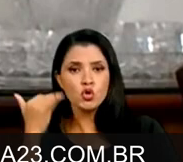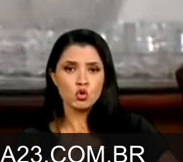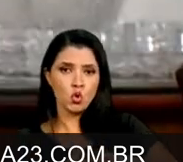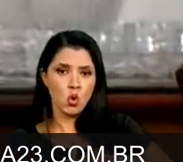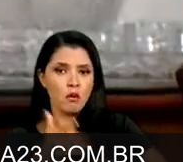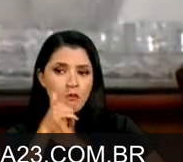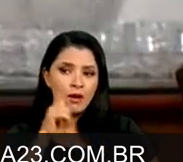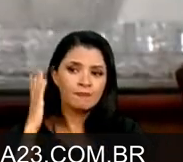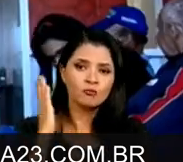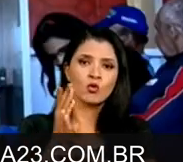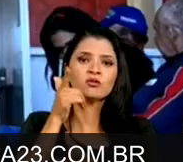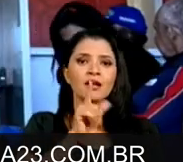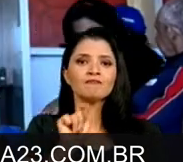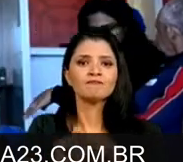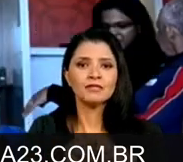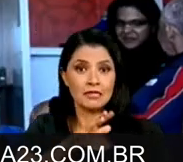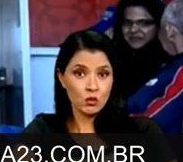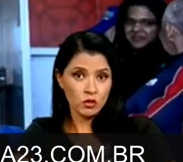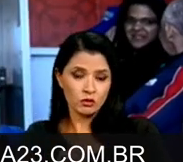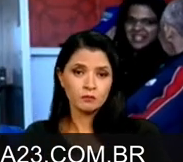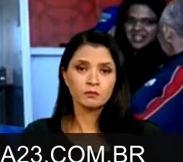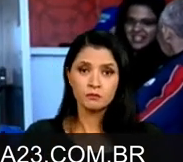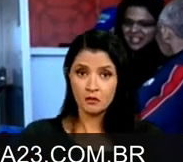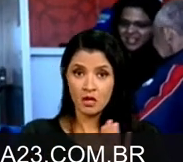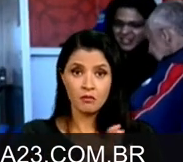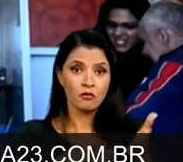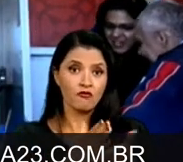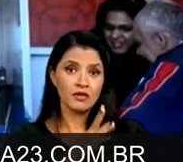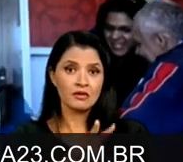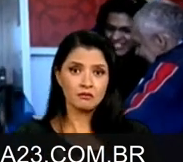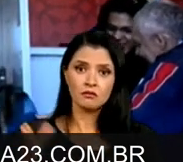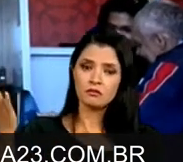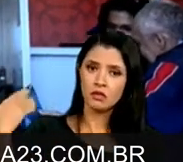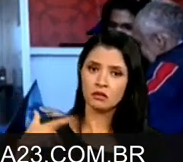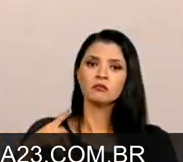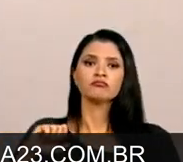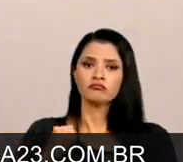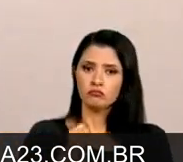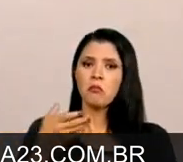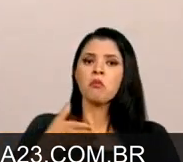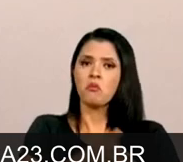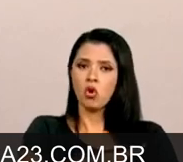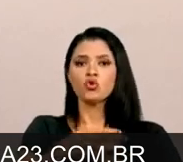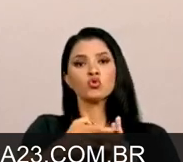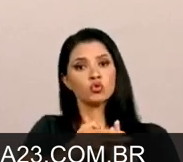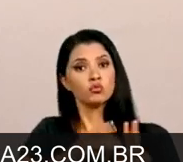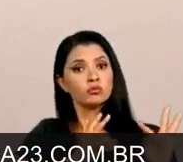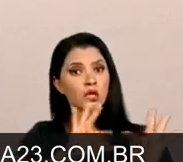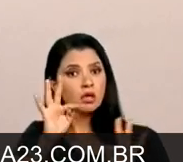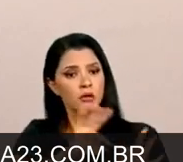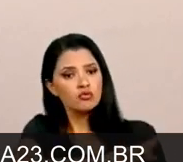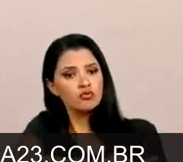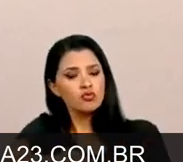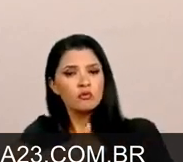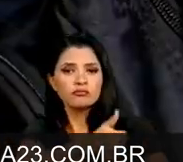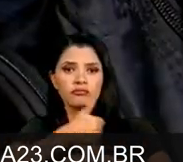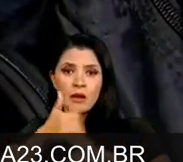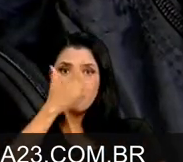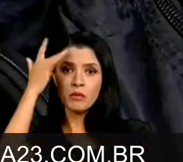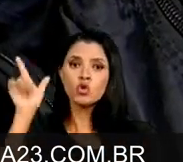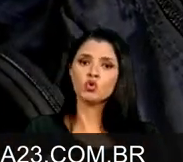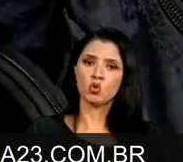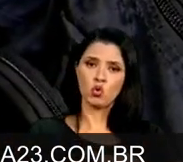para nós chegarmos ao diagnóstico. A lei sancionada na última semana garante a oferta no SUS de um tratamento multidisciplinar para pessoas